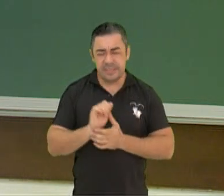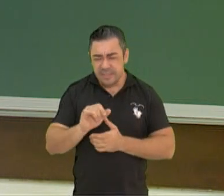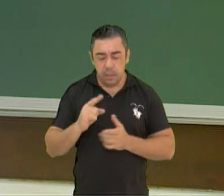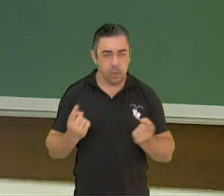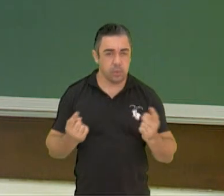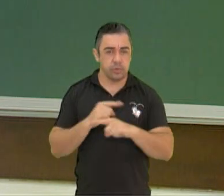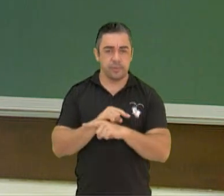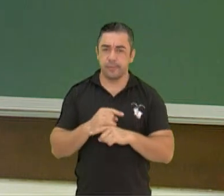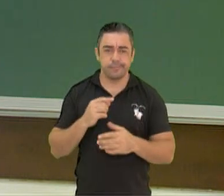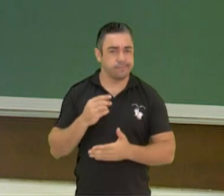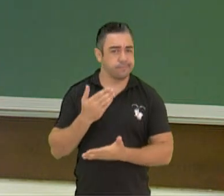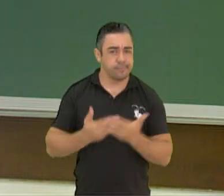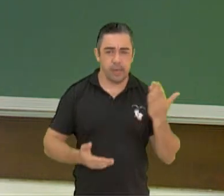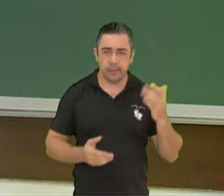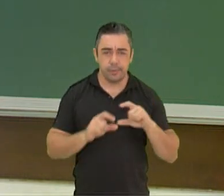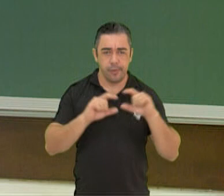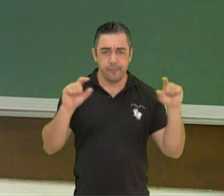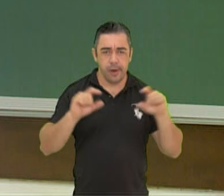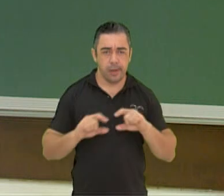frase. Ok?